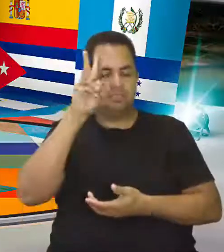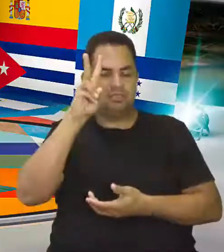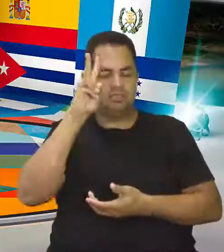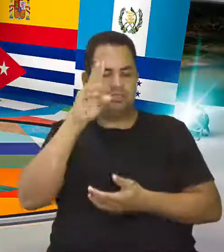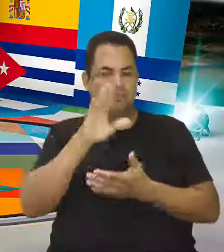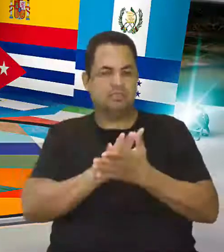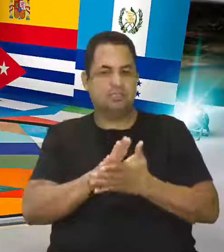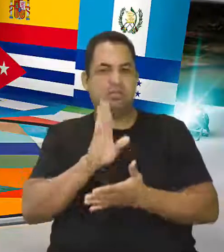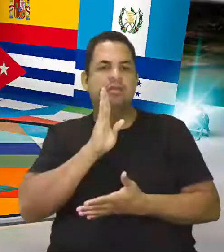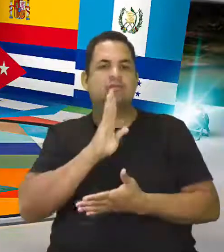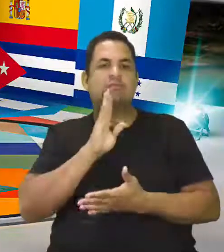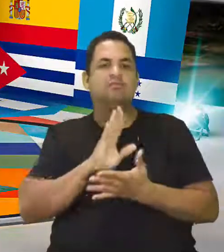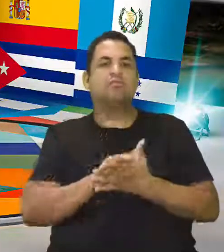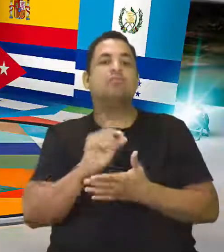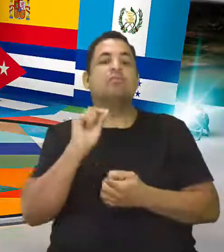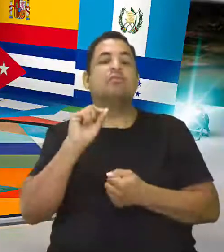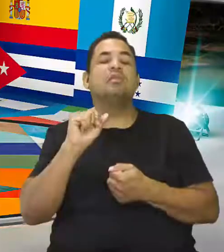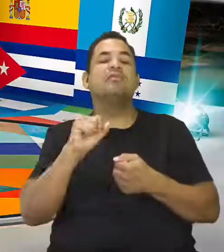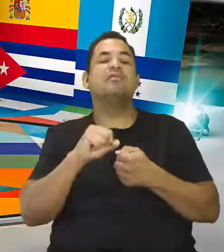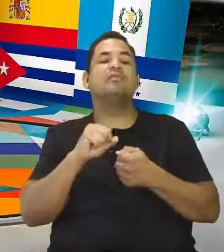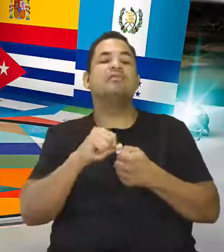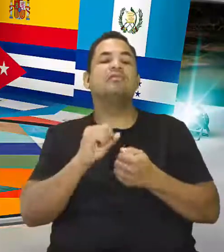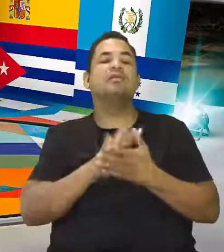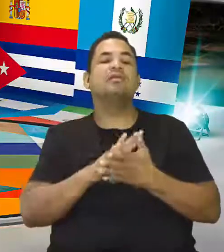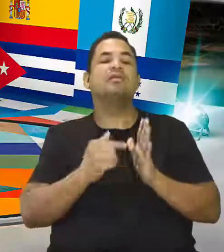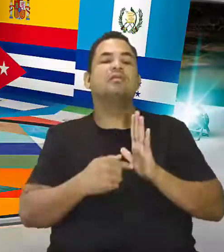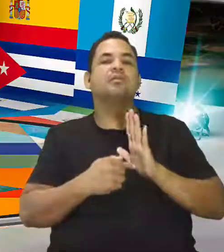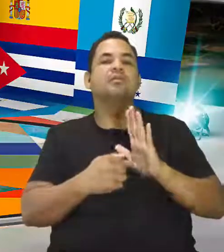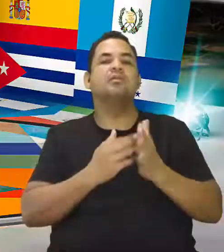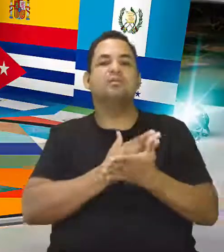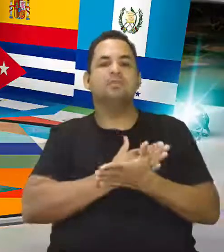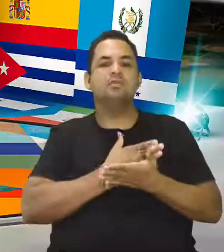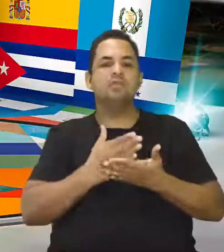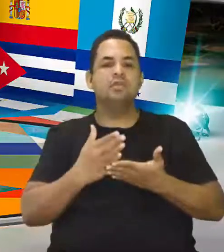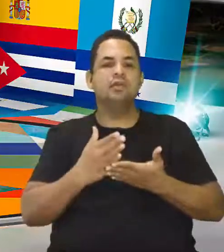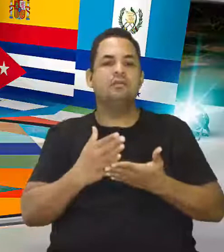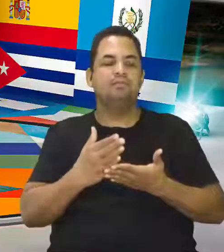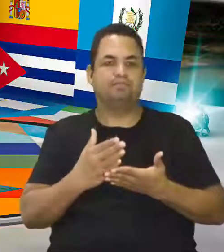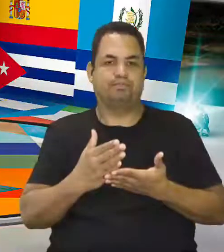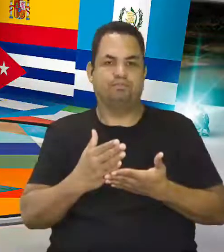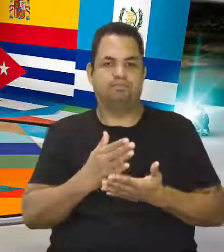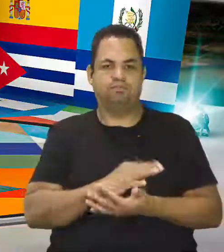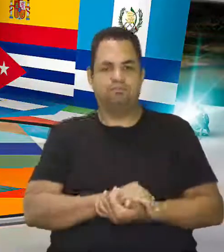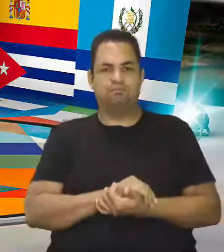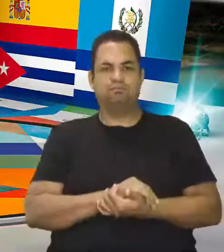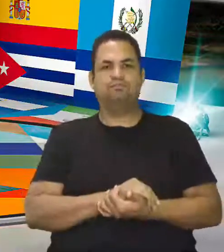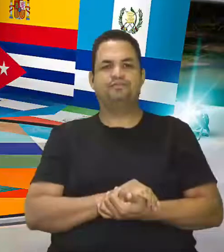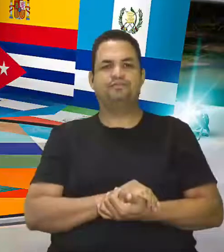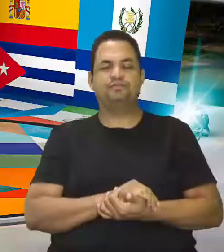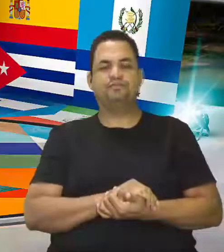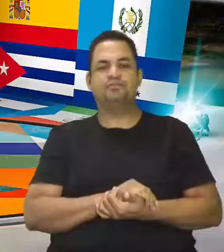o que ela faz, o que ela traz? Ela começa ali com a Gitanídia, lá no meio já da história,